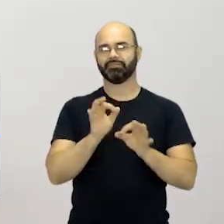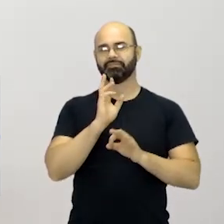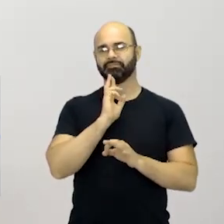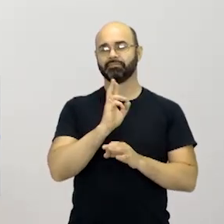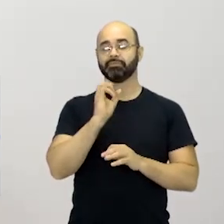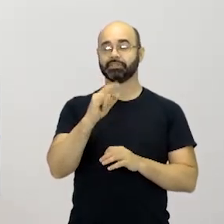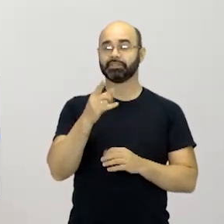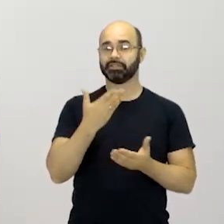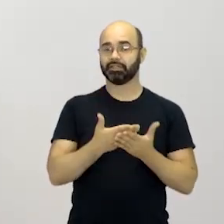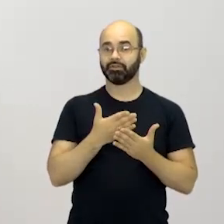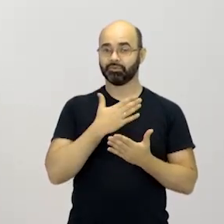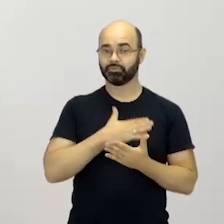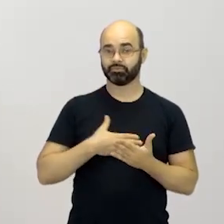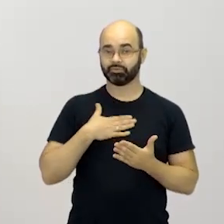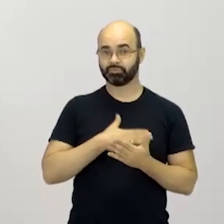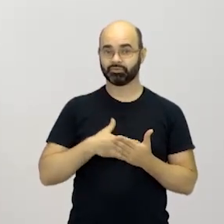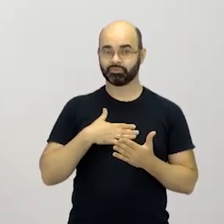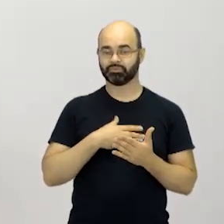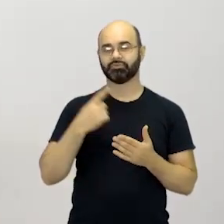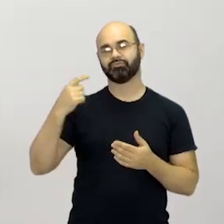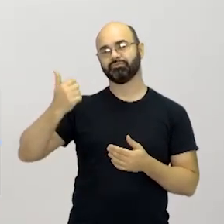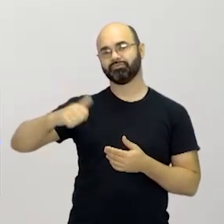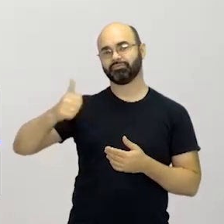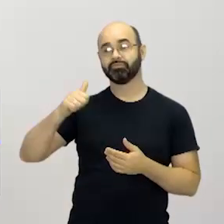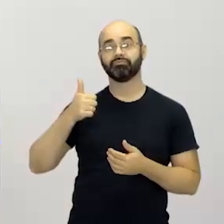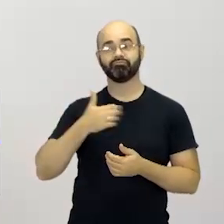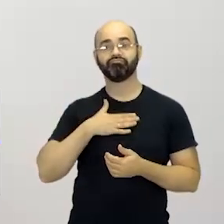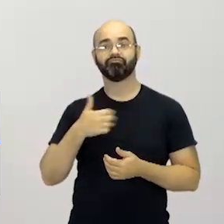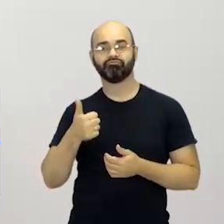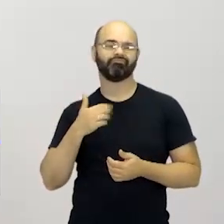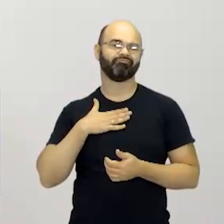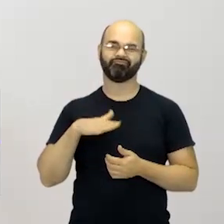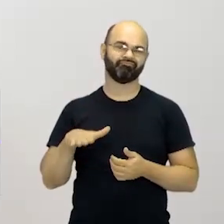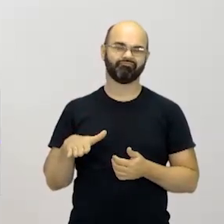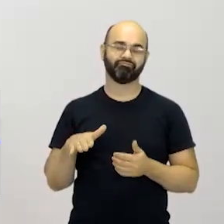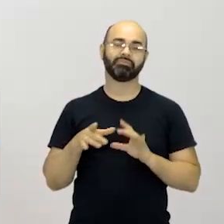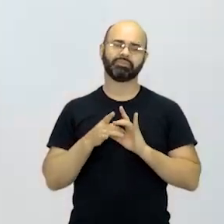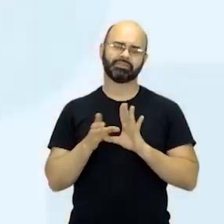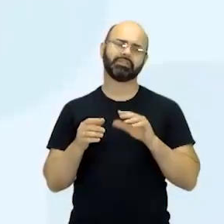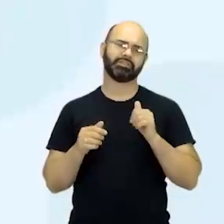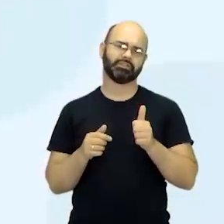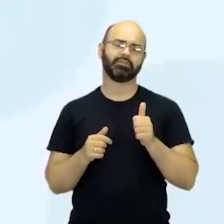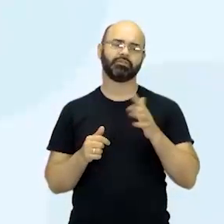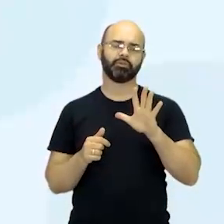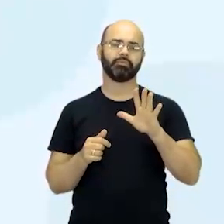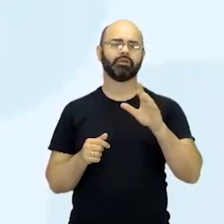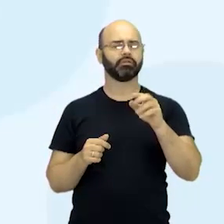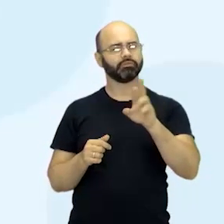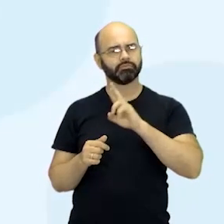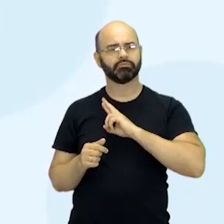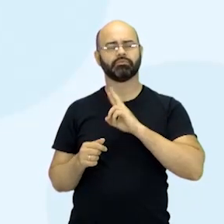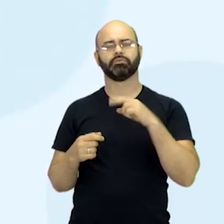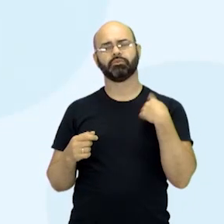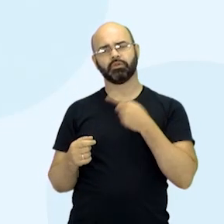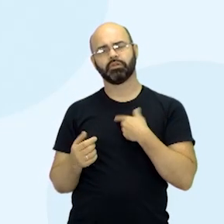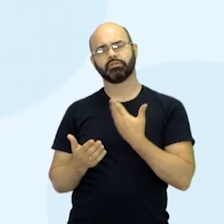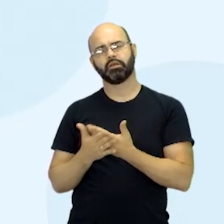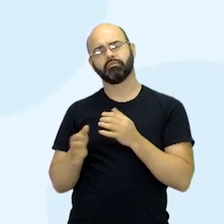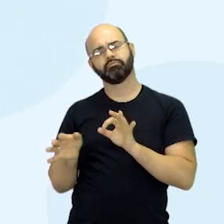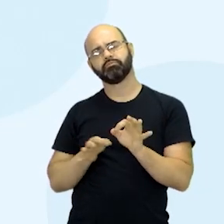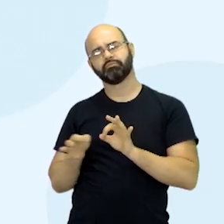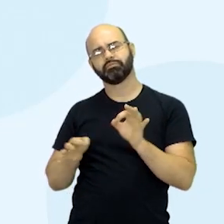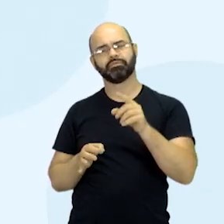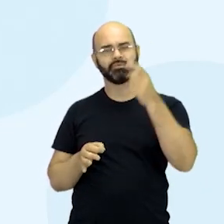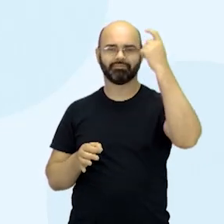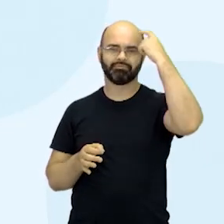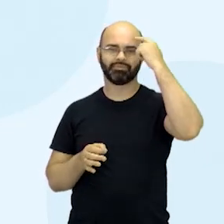gostou da aula, vai lá, avalia a nossa aula, fala, gostei, não gostei, mas não tem problema, gente, fala porque a gente prepara a aula pensando em vocês com